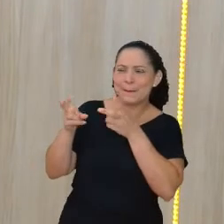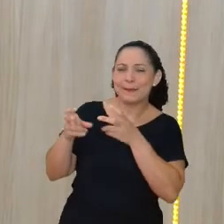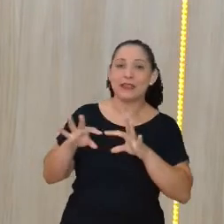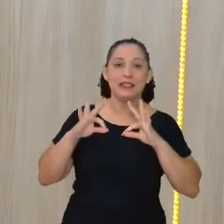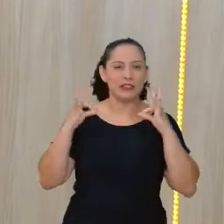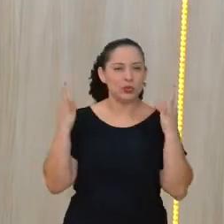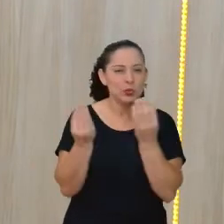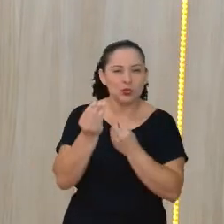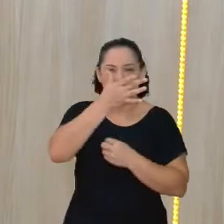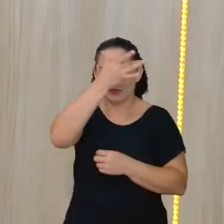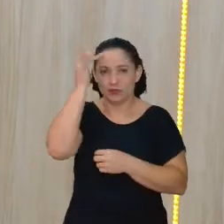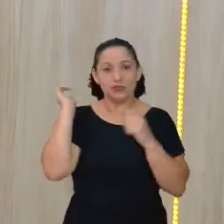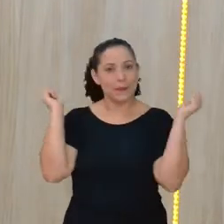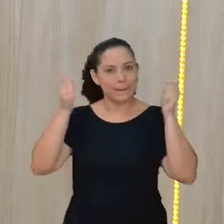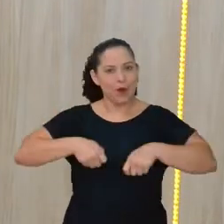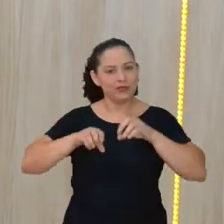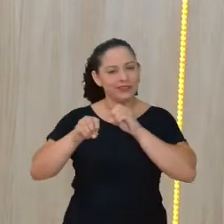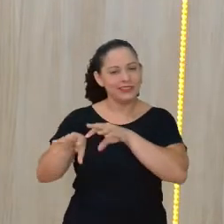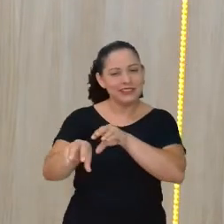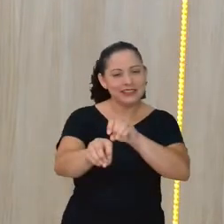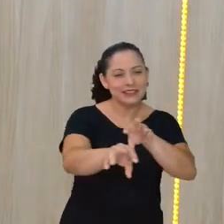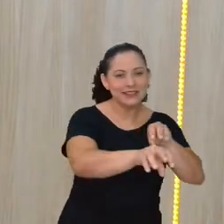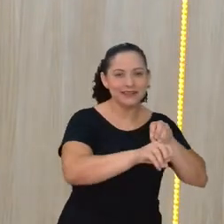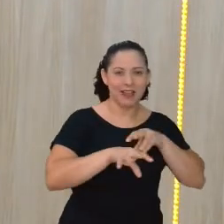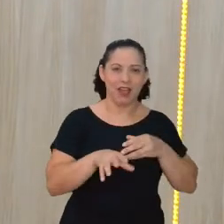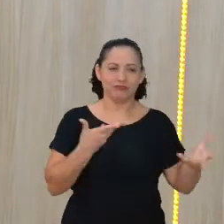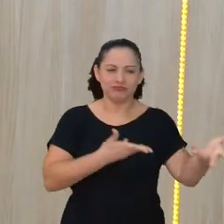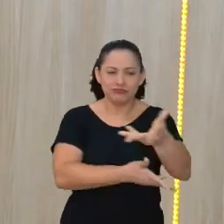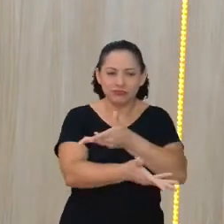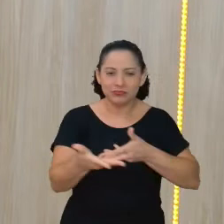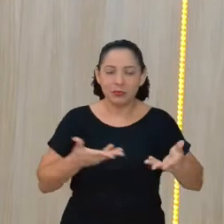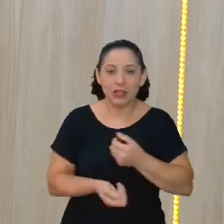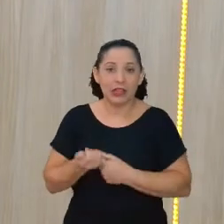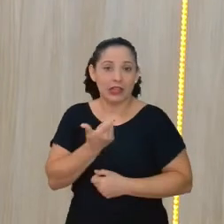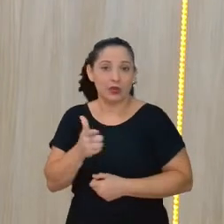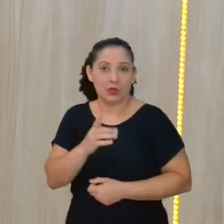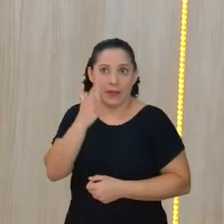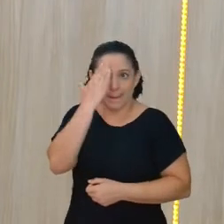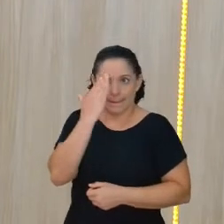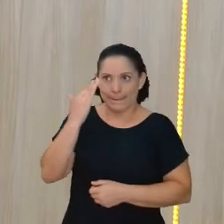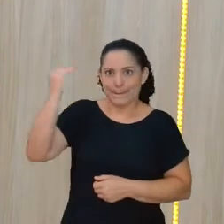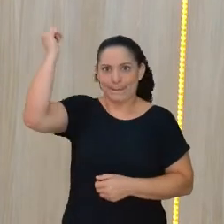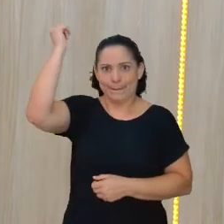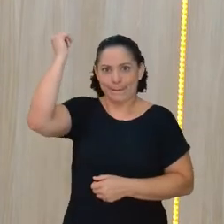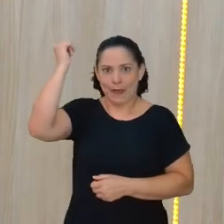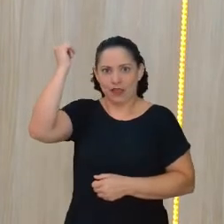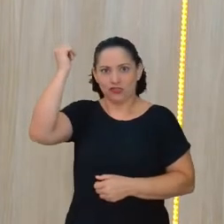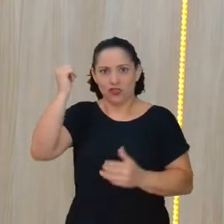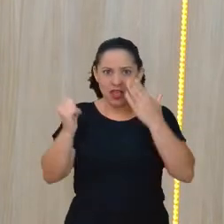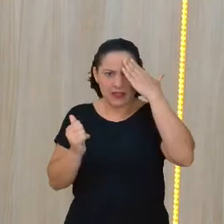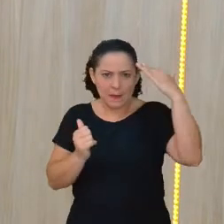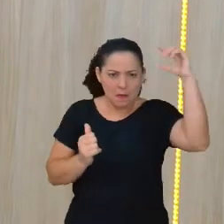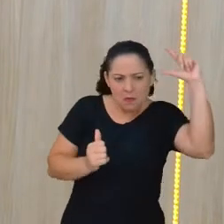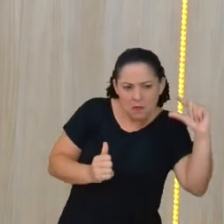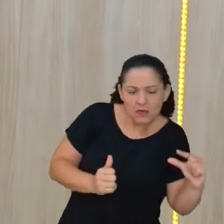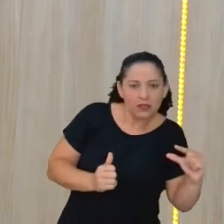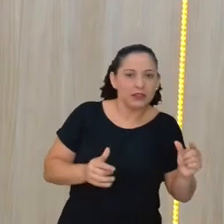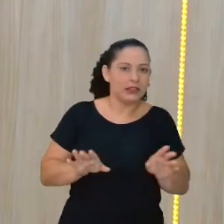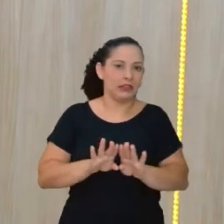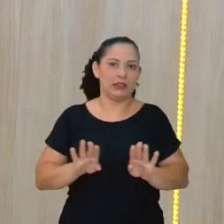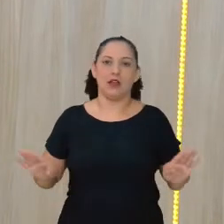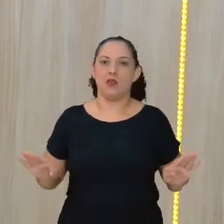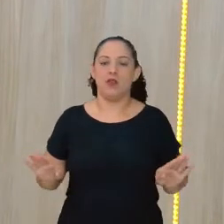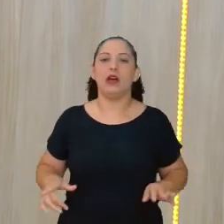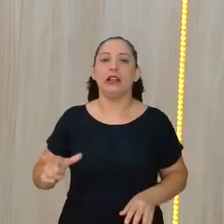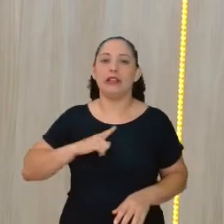tem algo para ensinar ao outro, tá? Não há saber mais, não há saber menos. A gente sabe que Paulo Freire diz isso, há